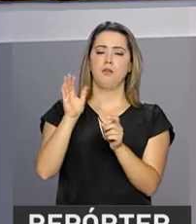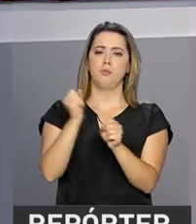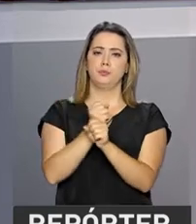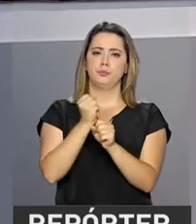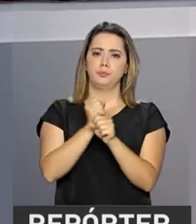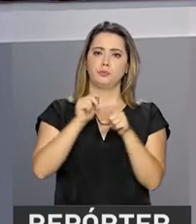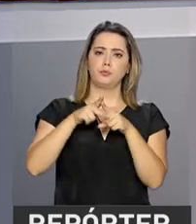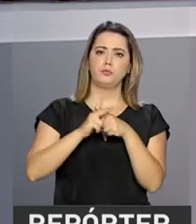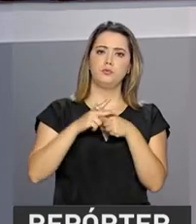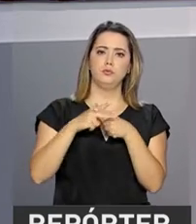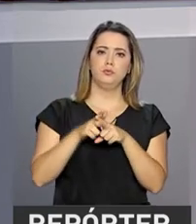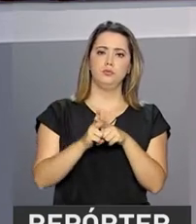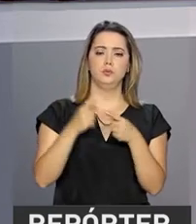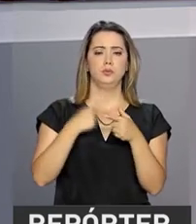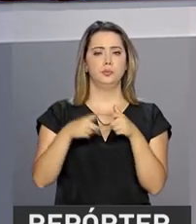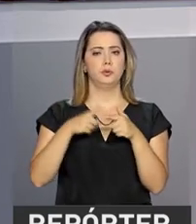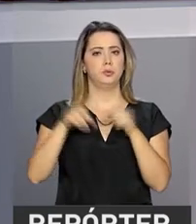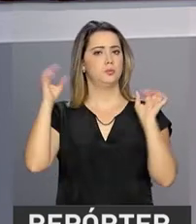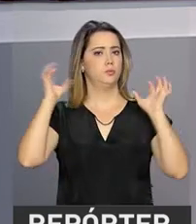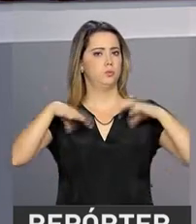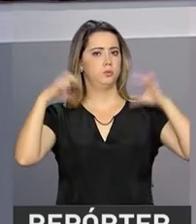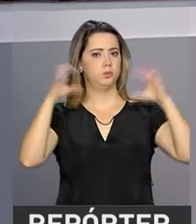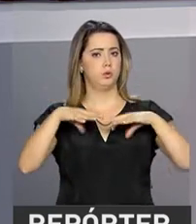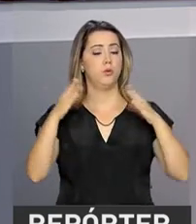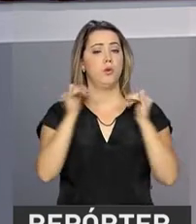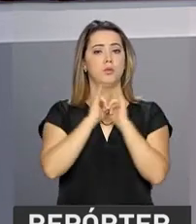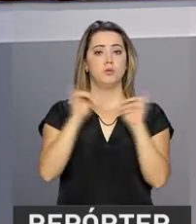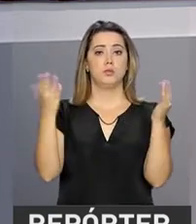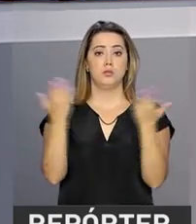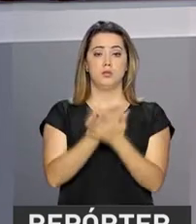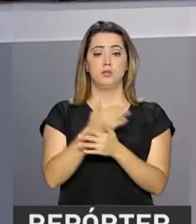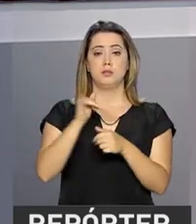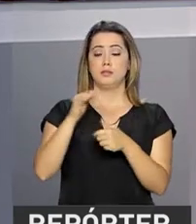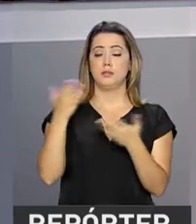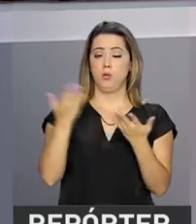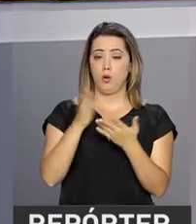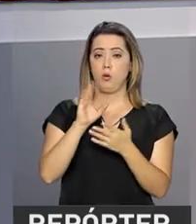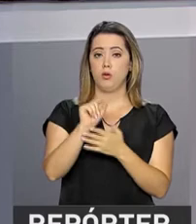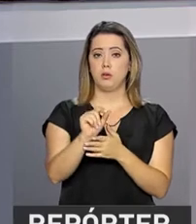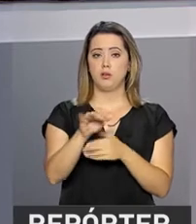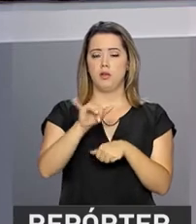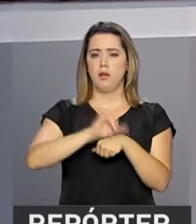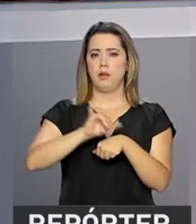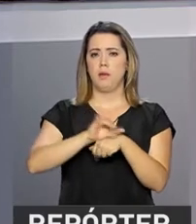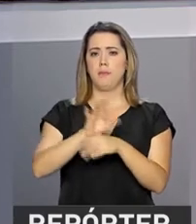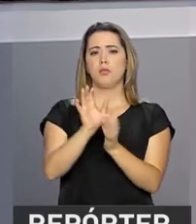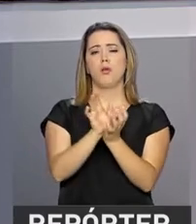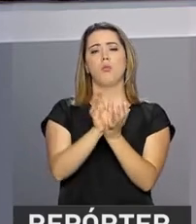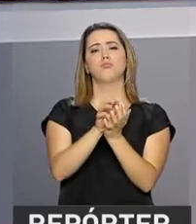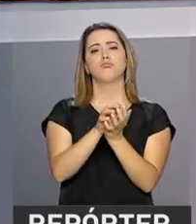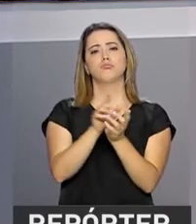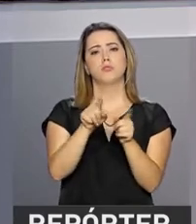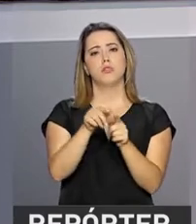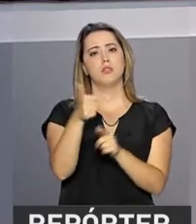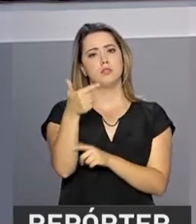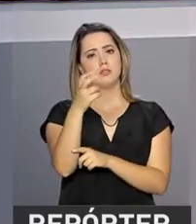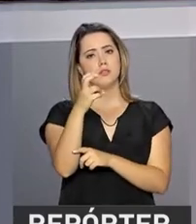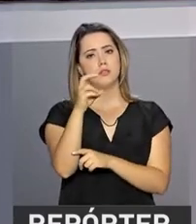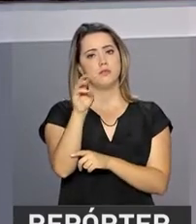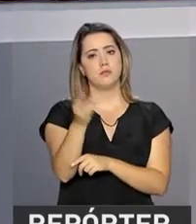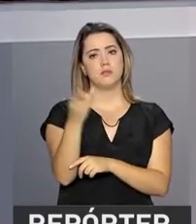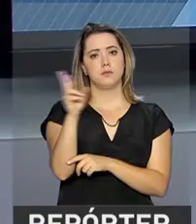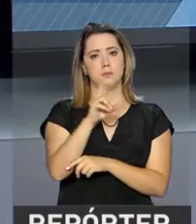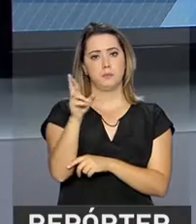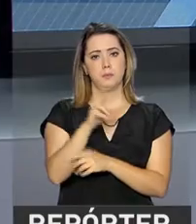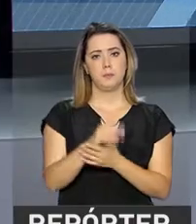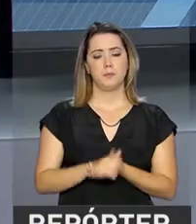danos provocados pelas chuvas o anúncio foi feito agora há pouco e à capital pernambucana vai receber 125 milhões de reais